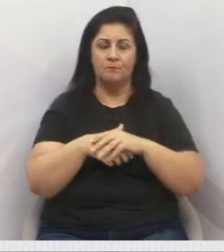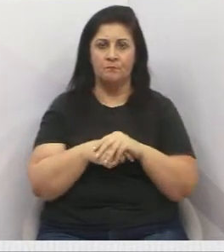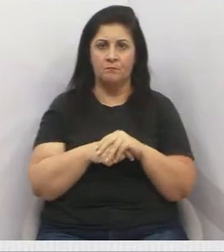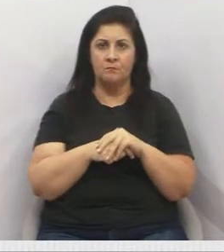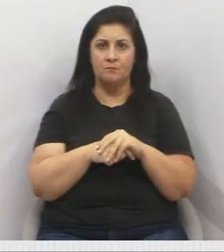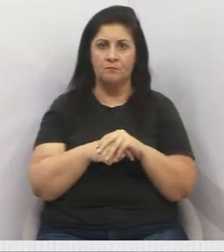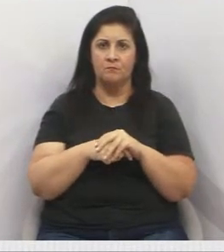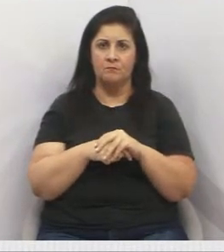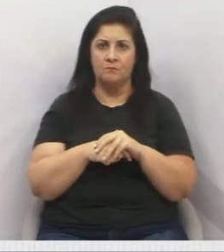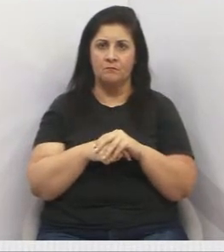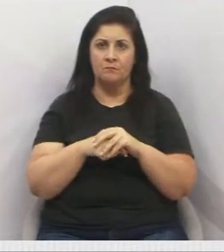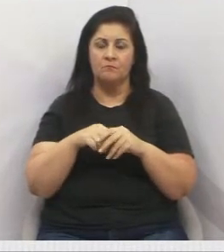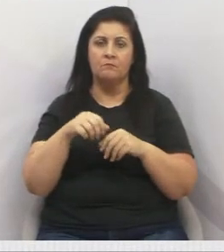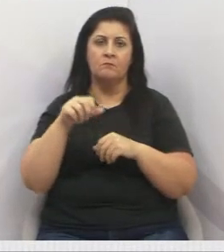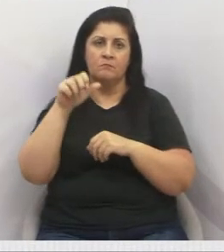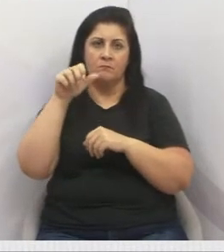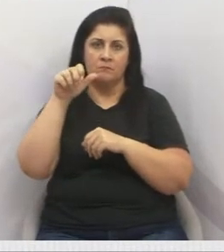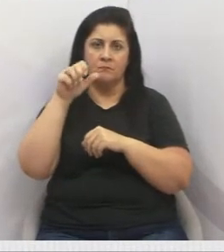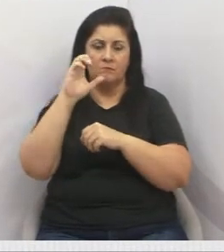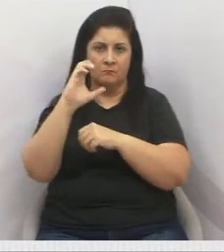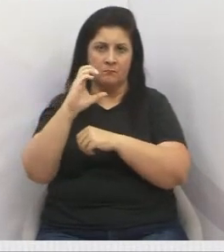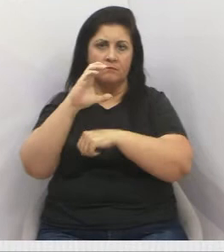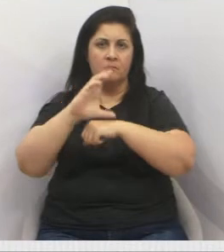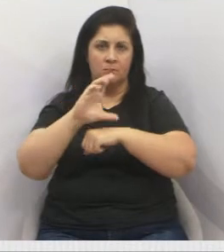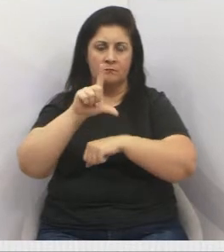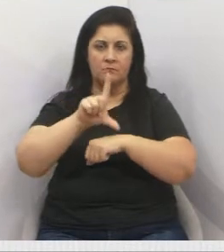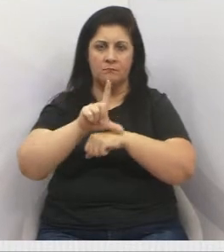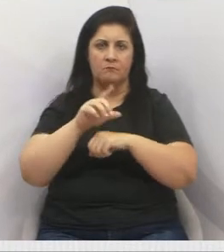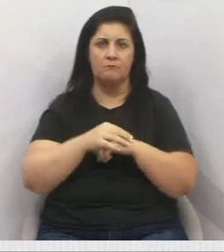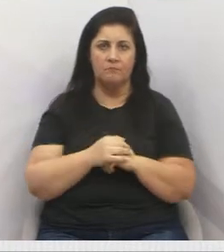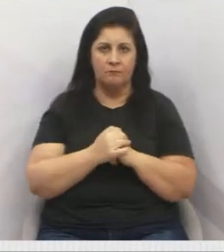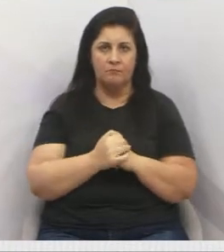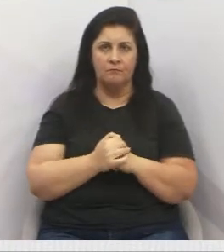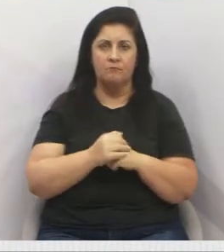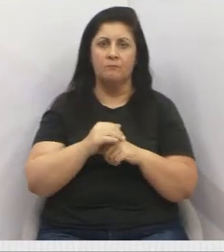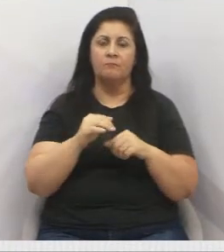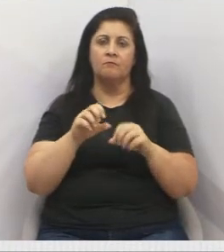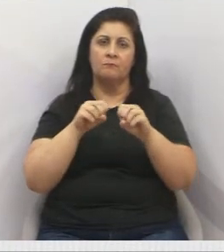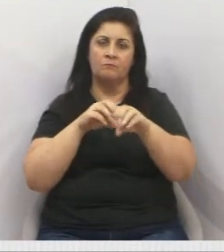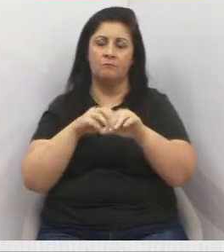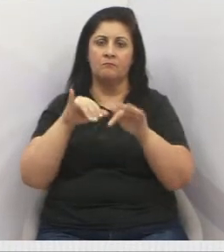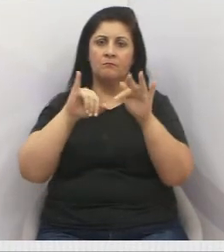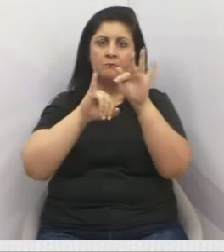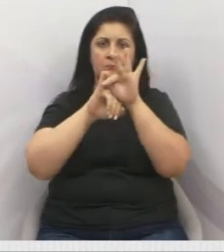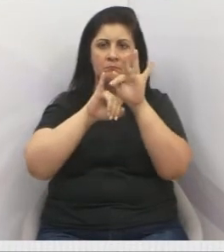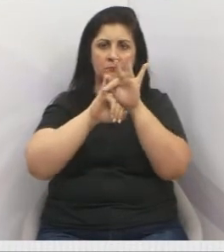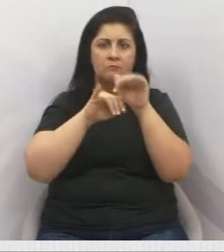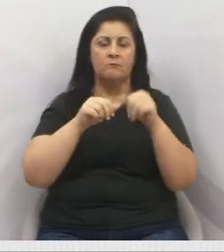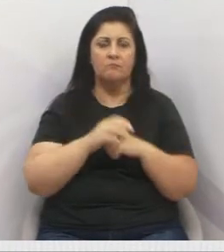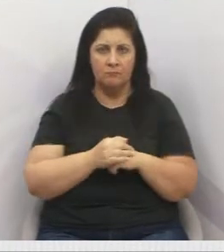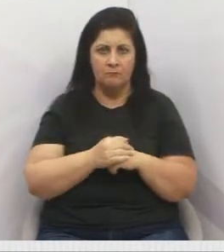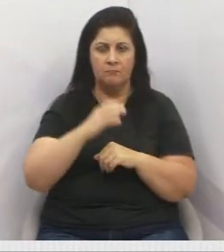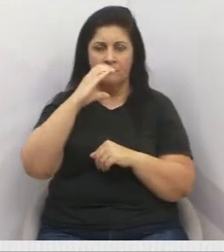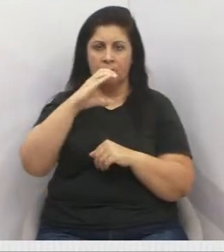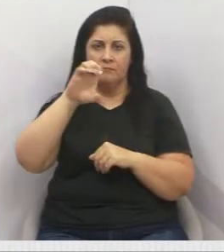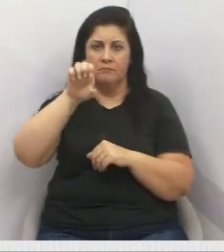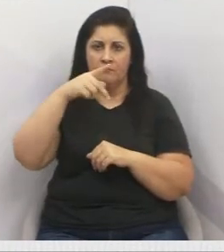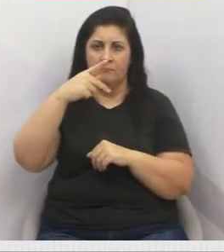profissionais, Sincomércio Jacareí, entidades acadêmicas de pesquisa, Instituto Federal e organização da sociedade civil,